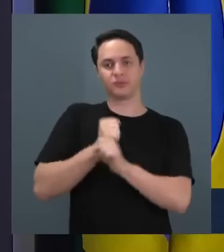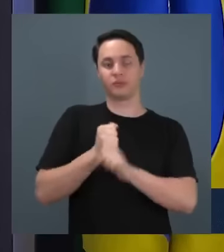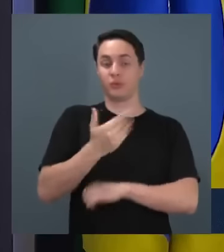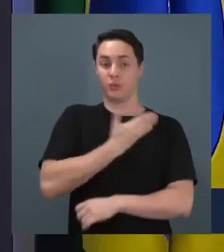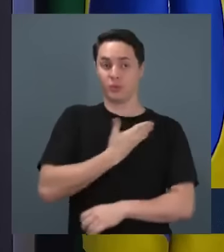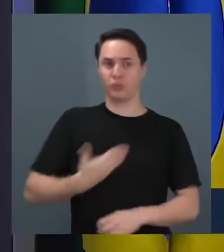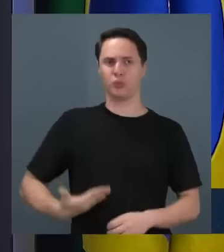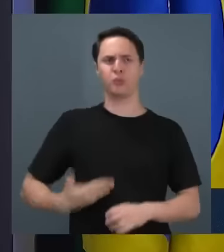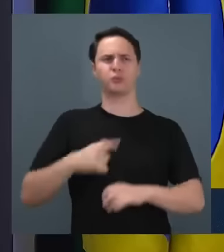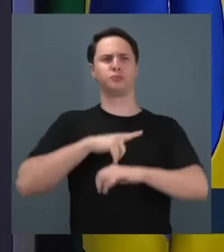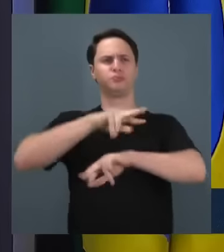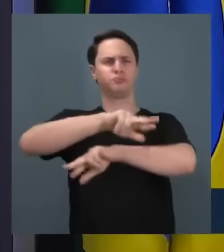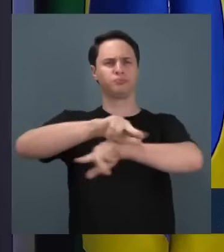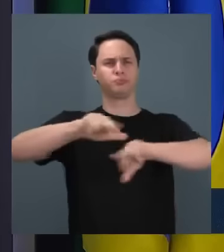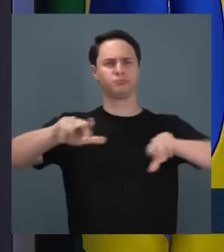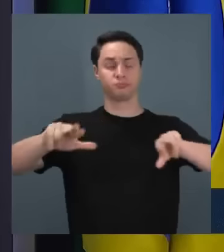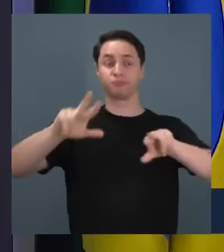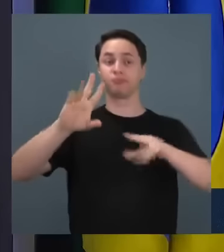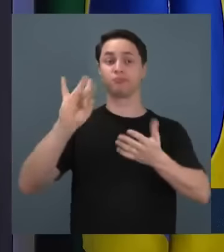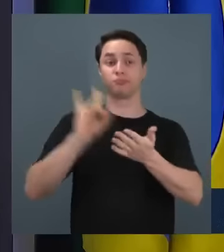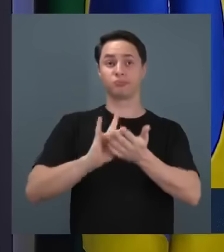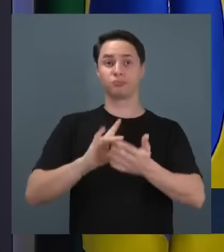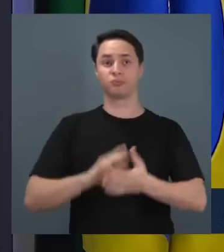governos que